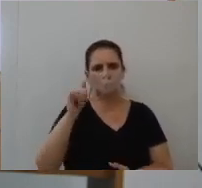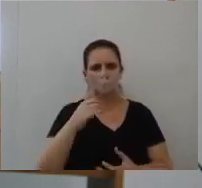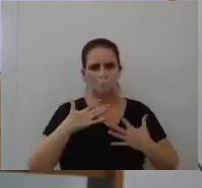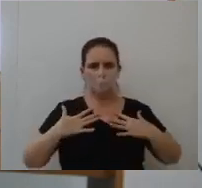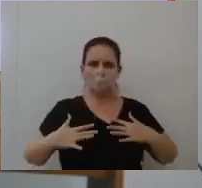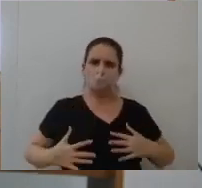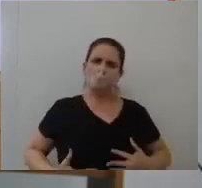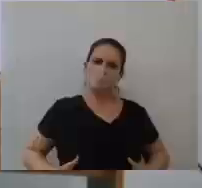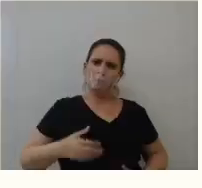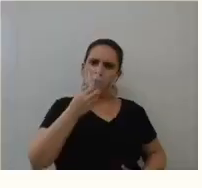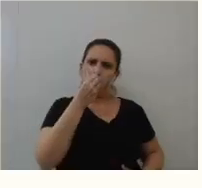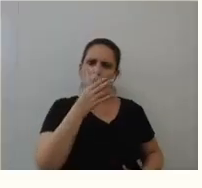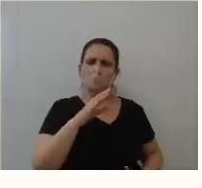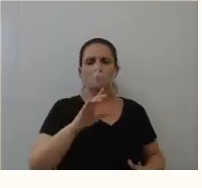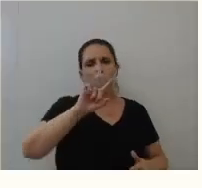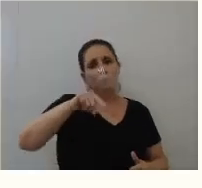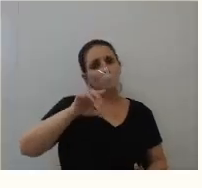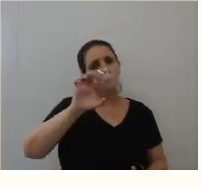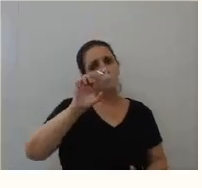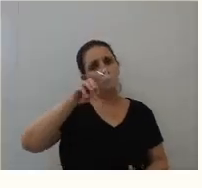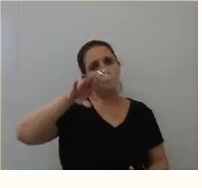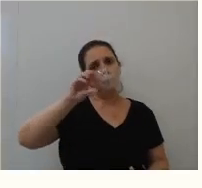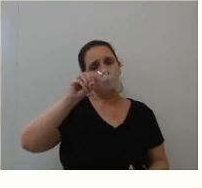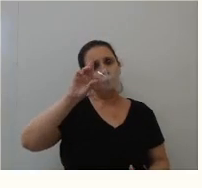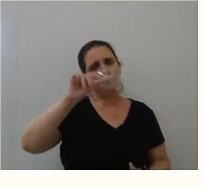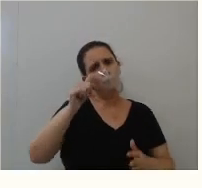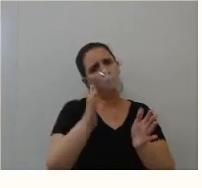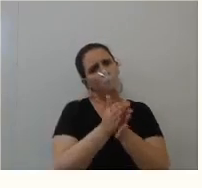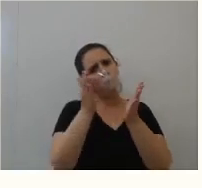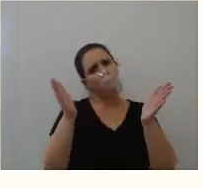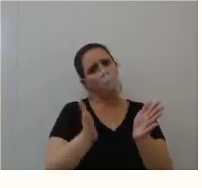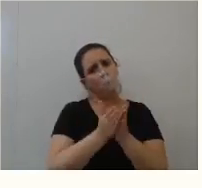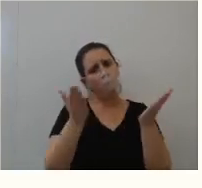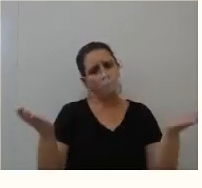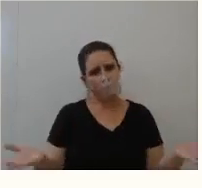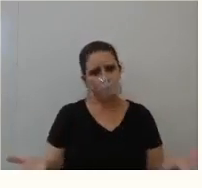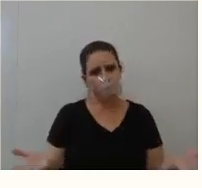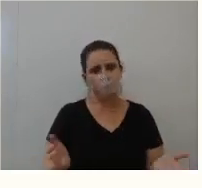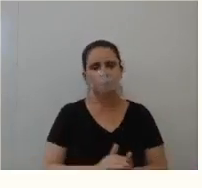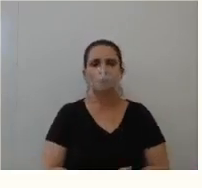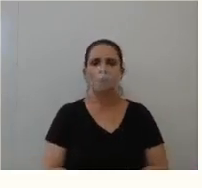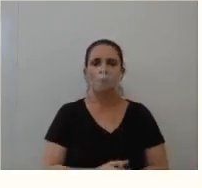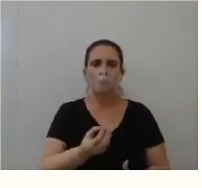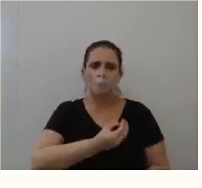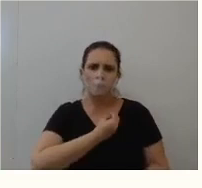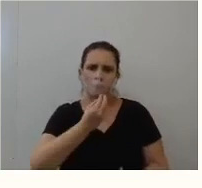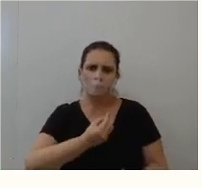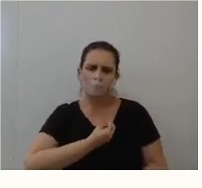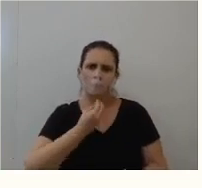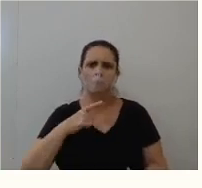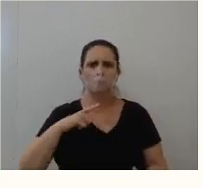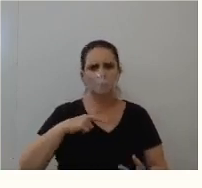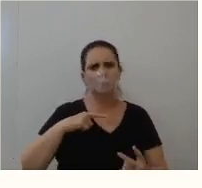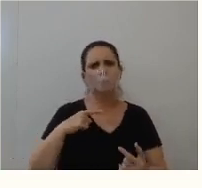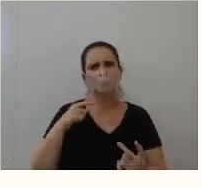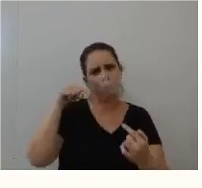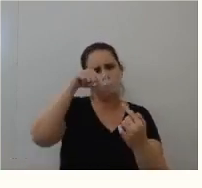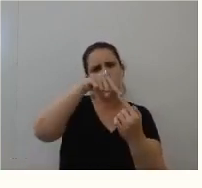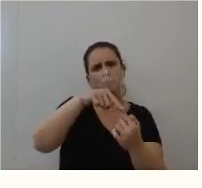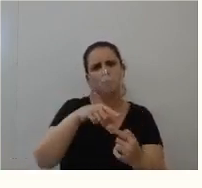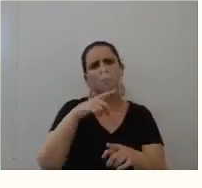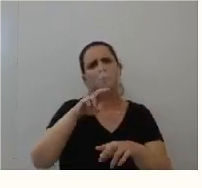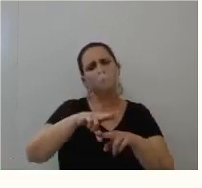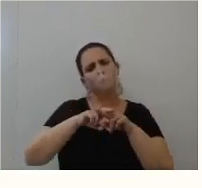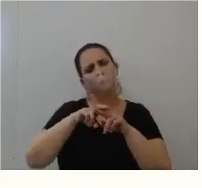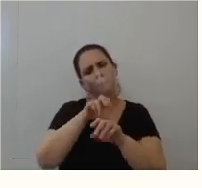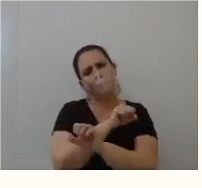vestia-se bem, embora fosse pobre. Ok? A vida tem um sentido, por mais absurda